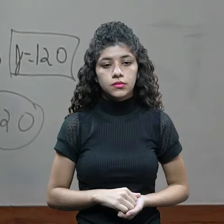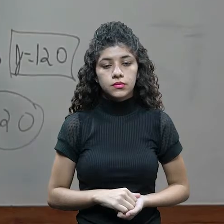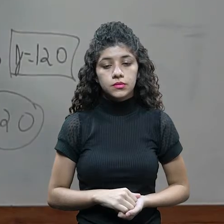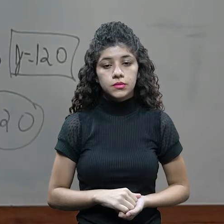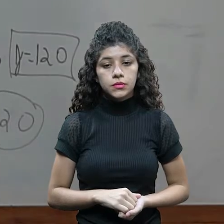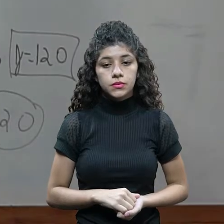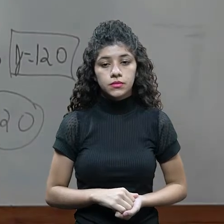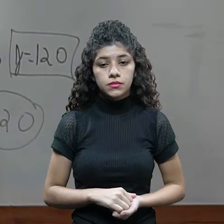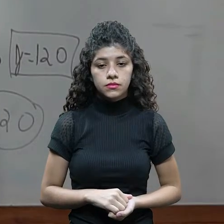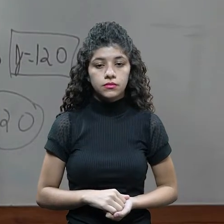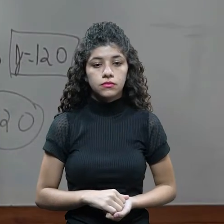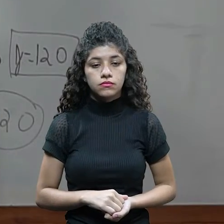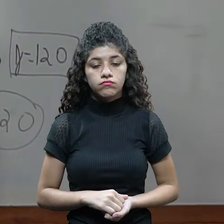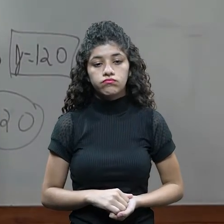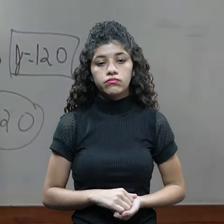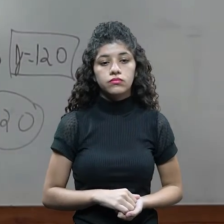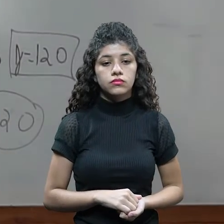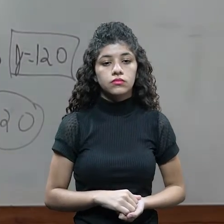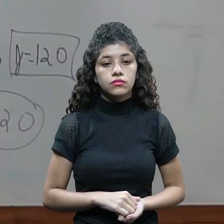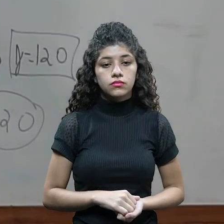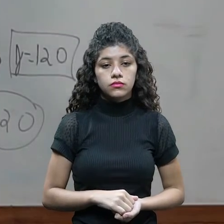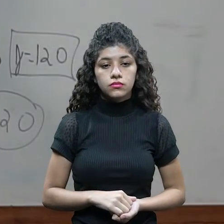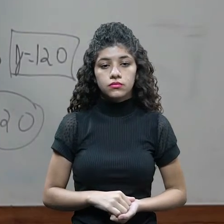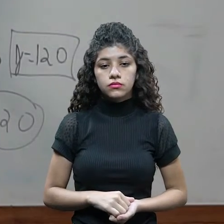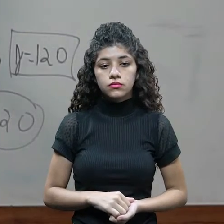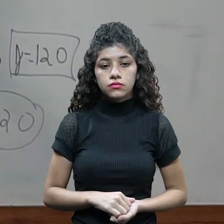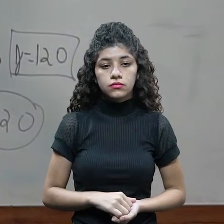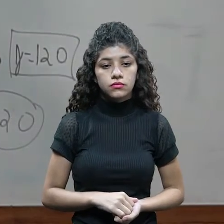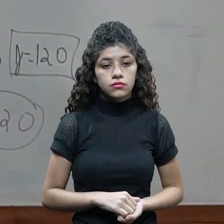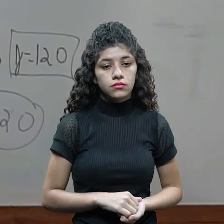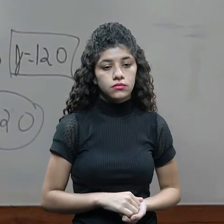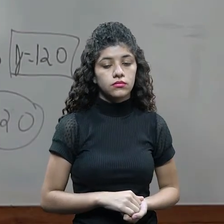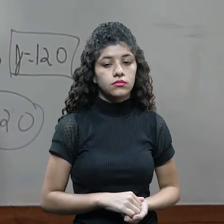vou acrescentar zeros. A vírgula,